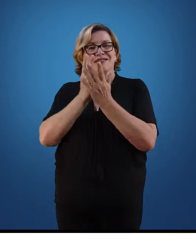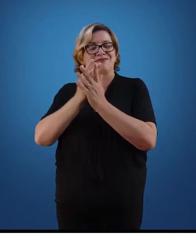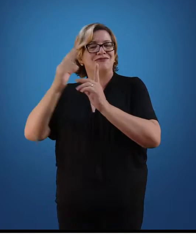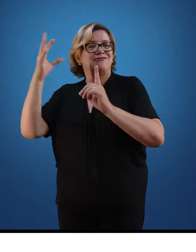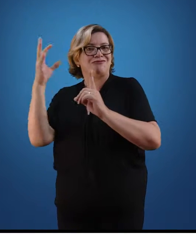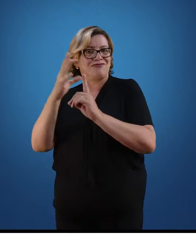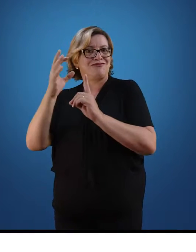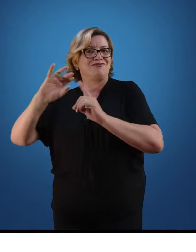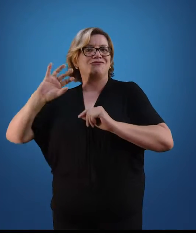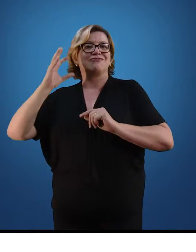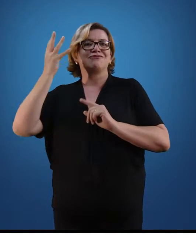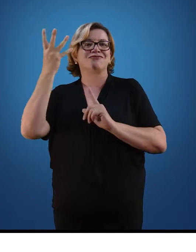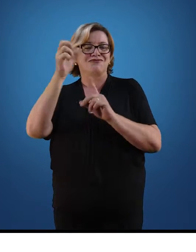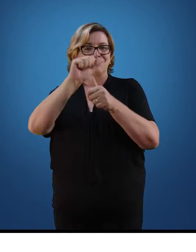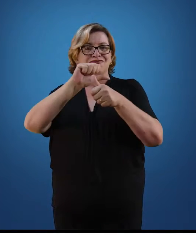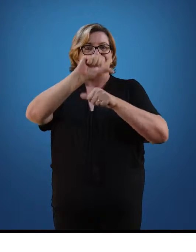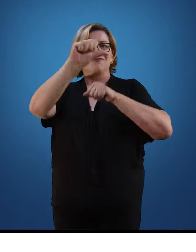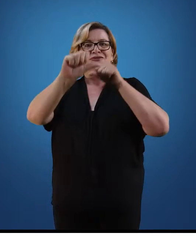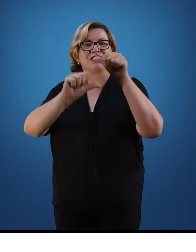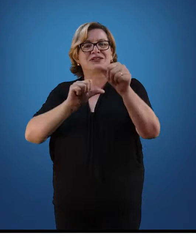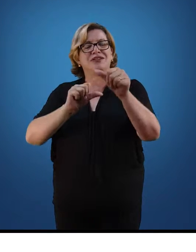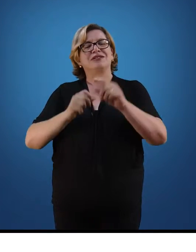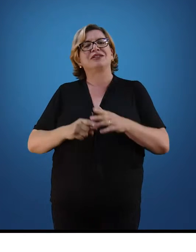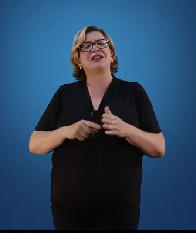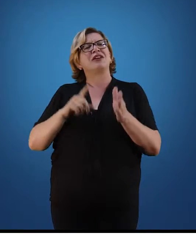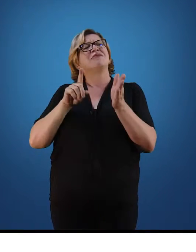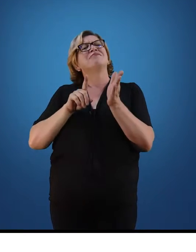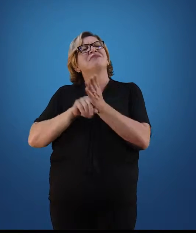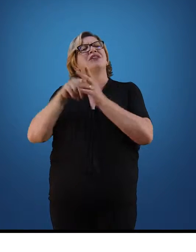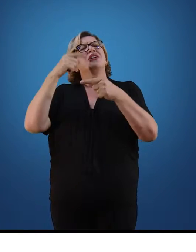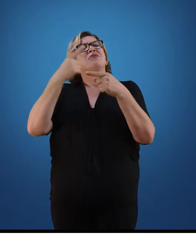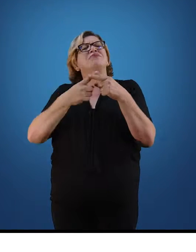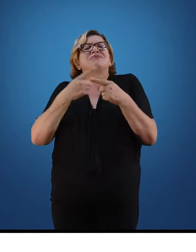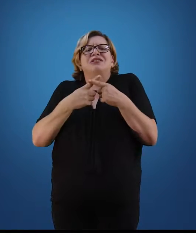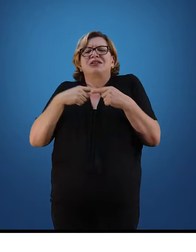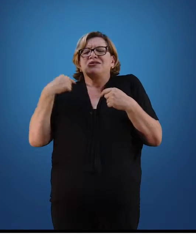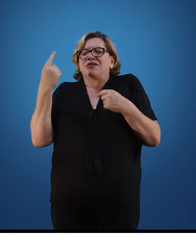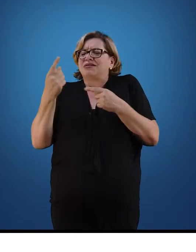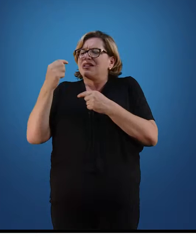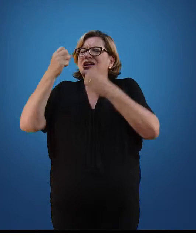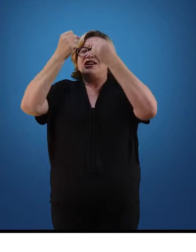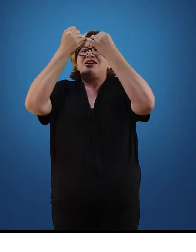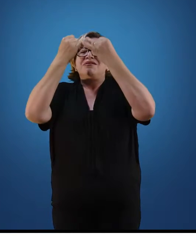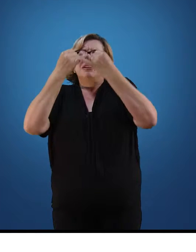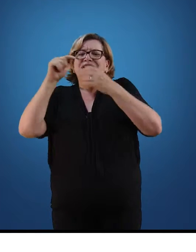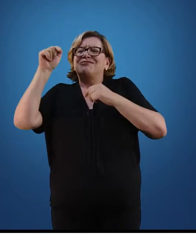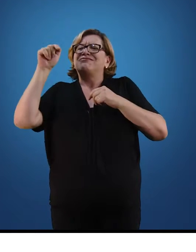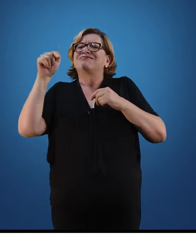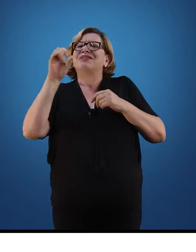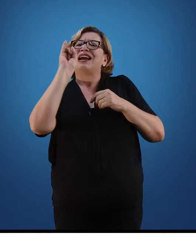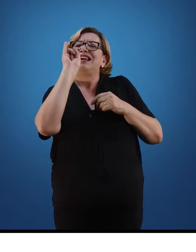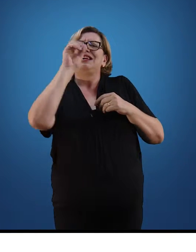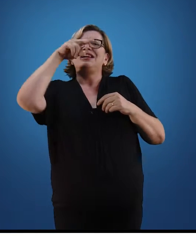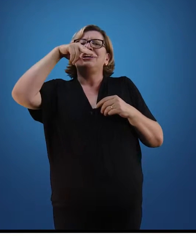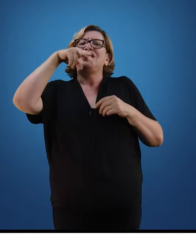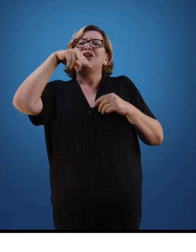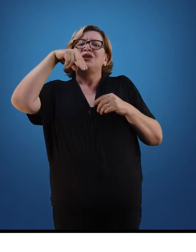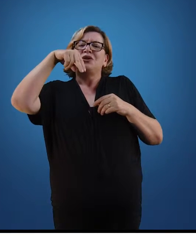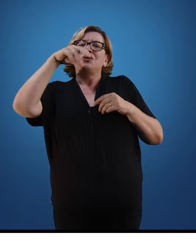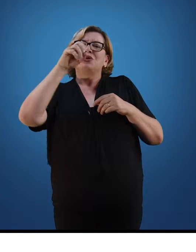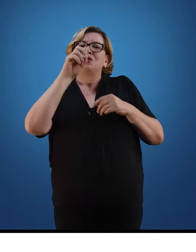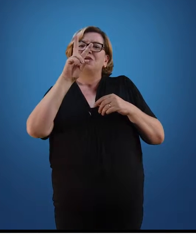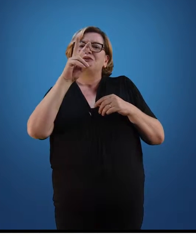ocasionar mudanças. E por que a gente está falando de inovação num curso de especialização em educação e